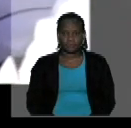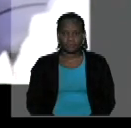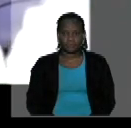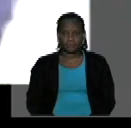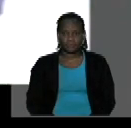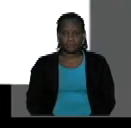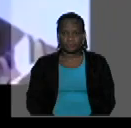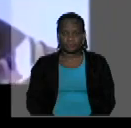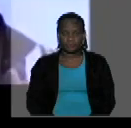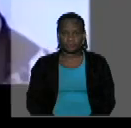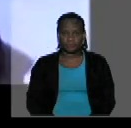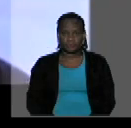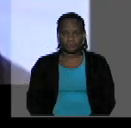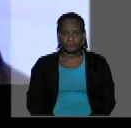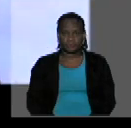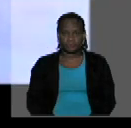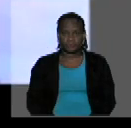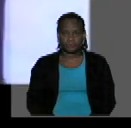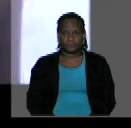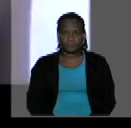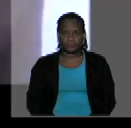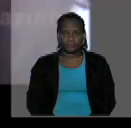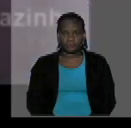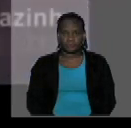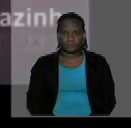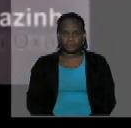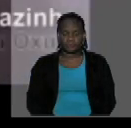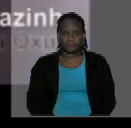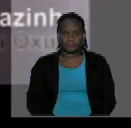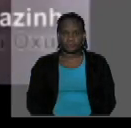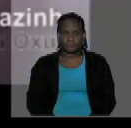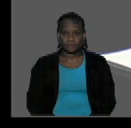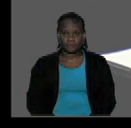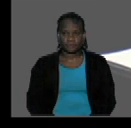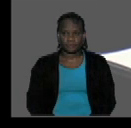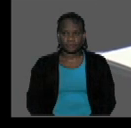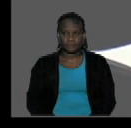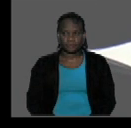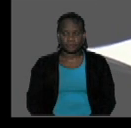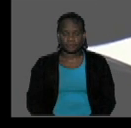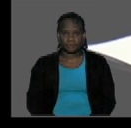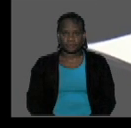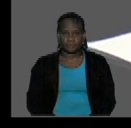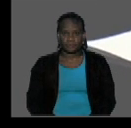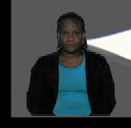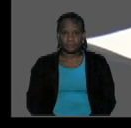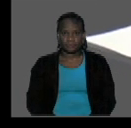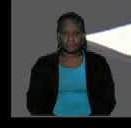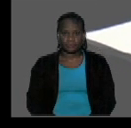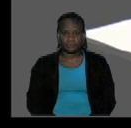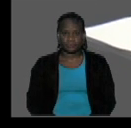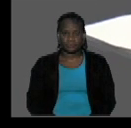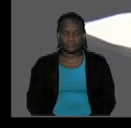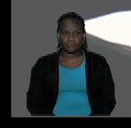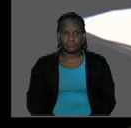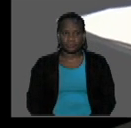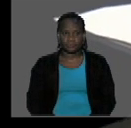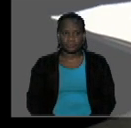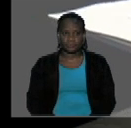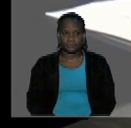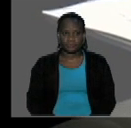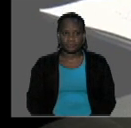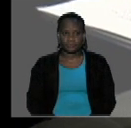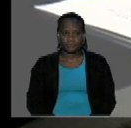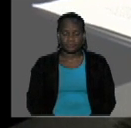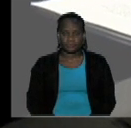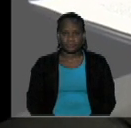baro aya, osano moba de baro acum. Osano moba de baro, osano moba de